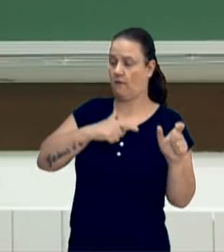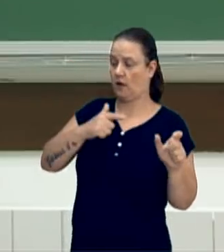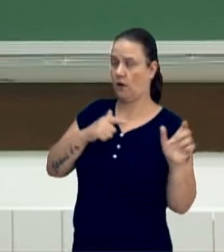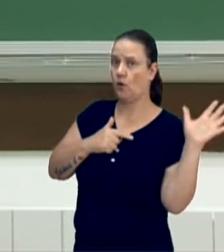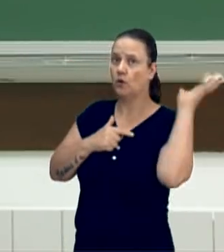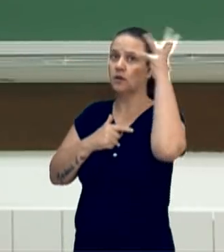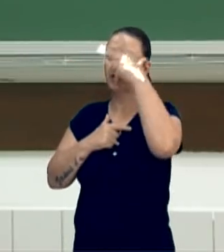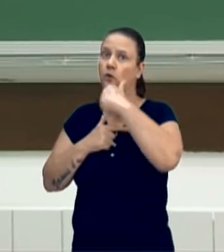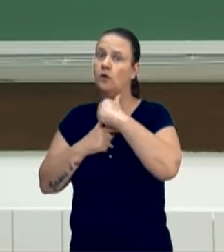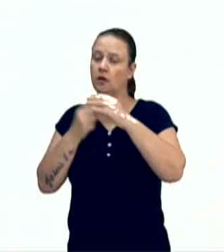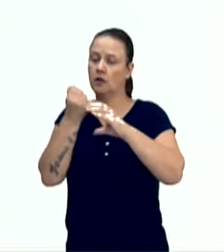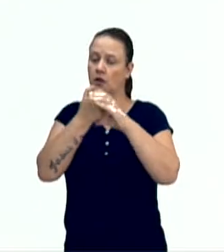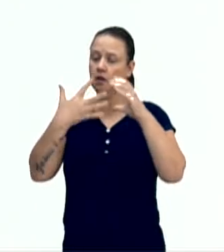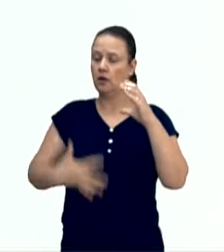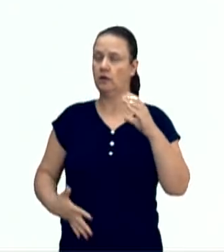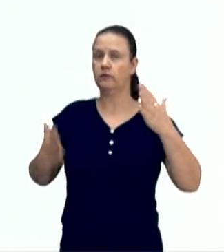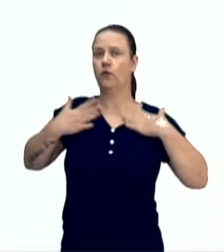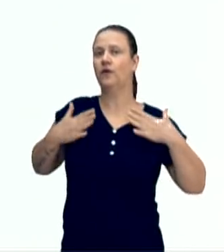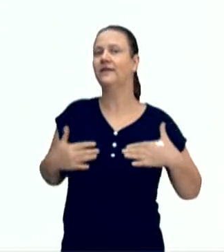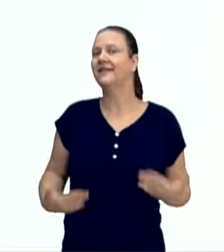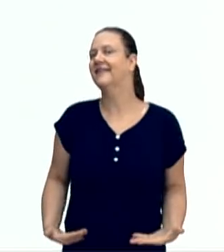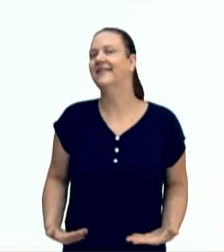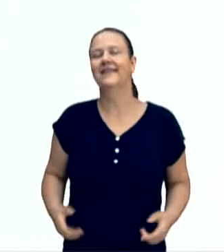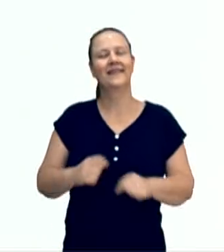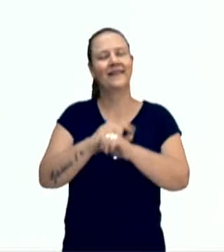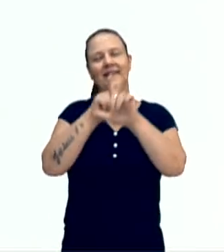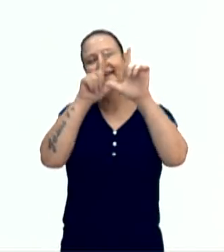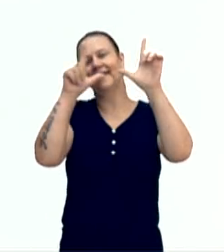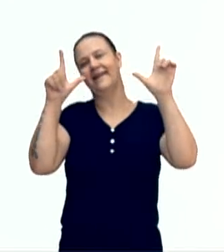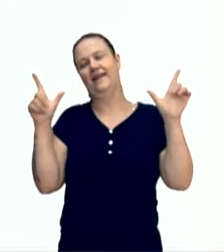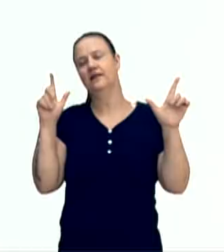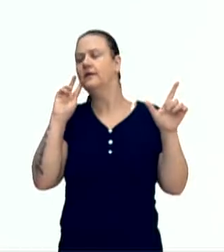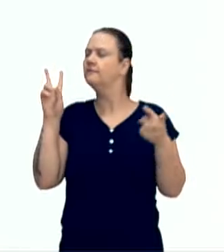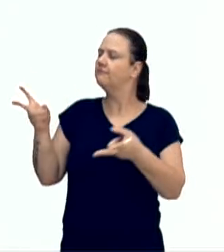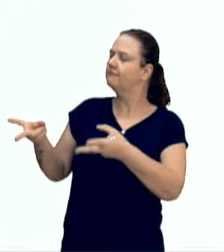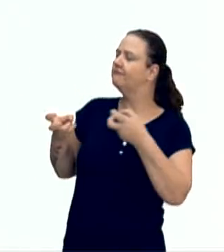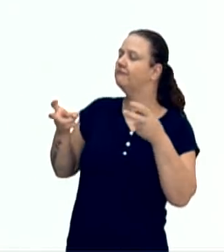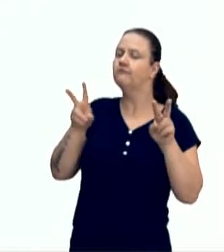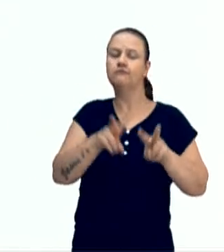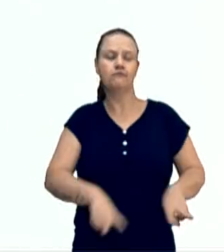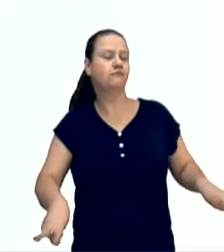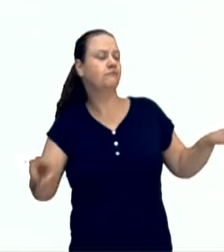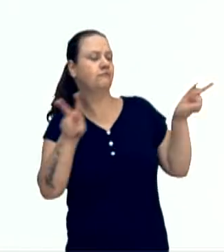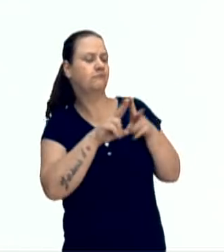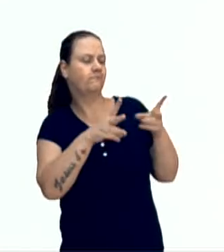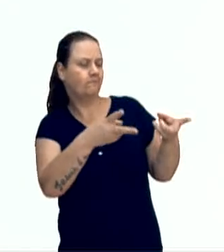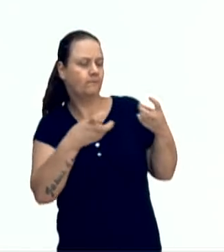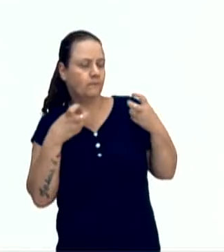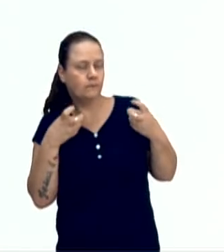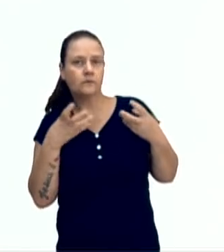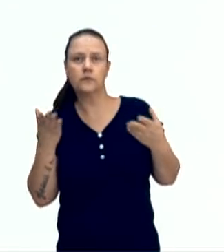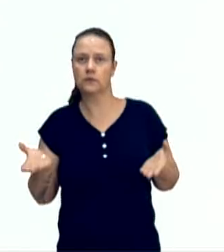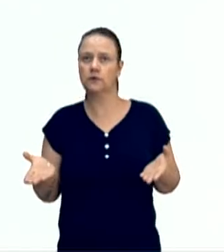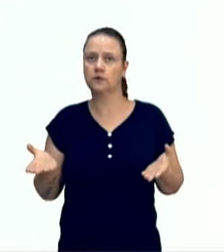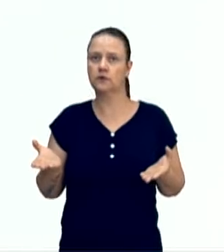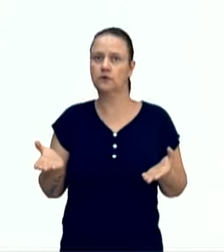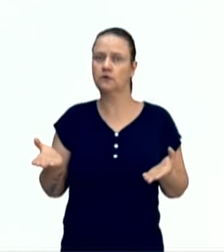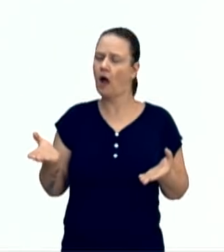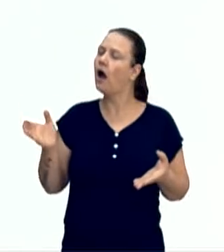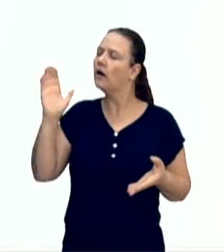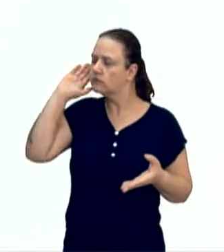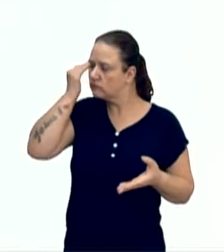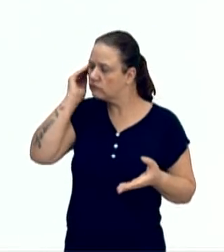são características físicas, né? Eu olho, observo e eu já tenho essa